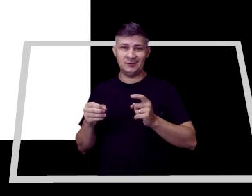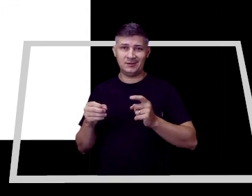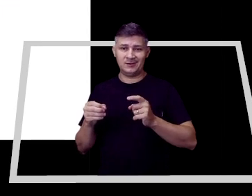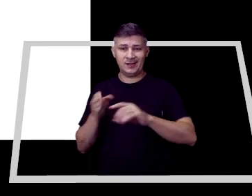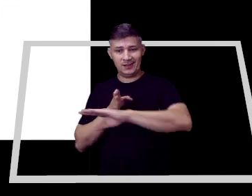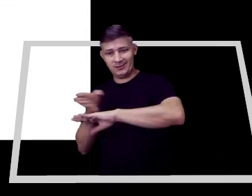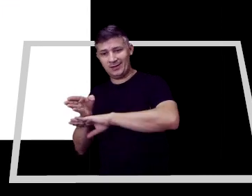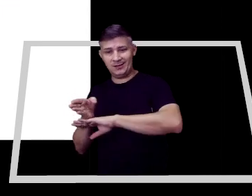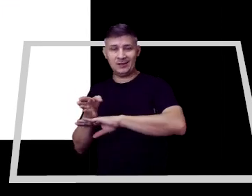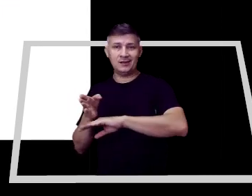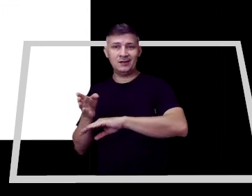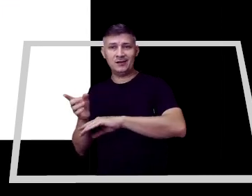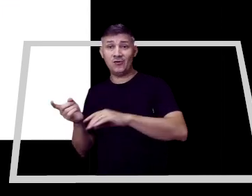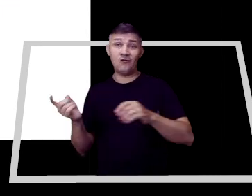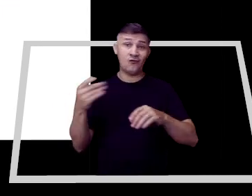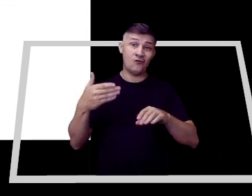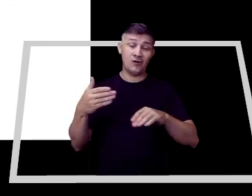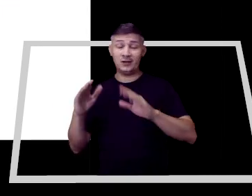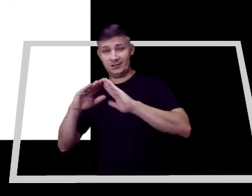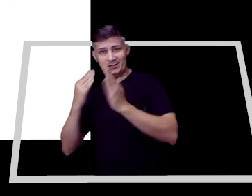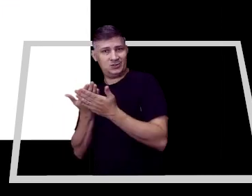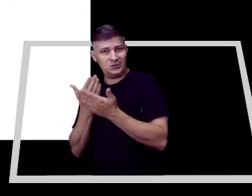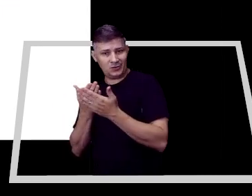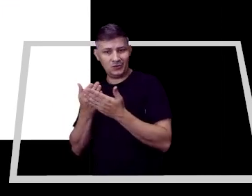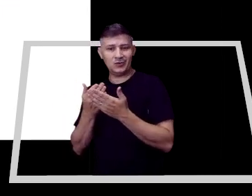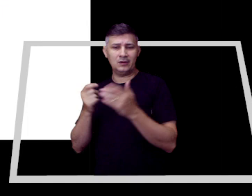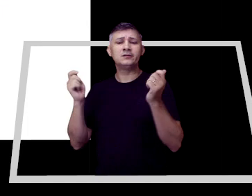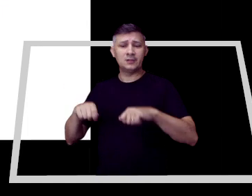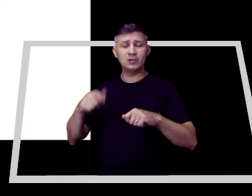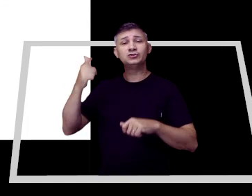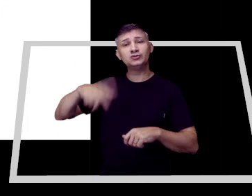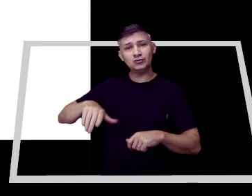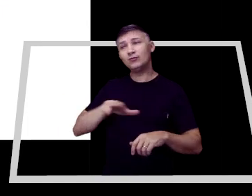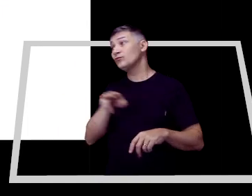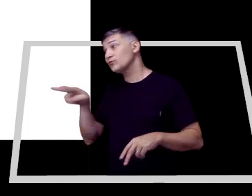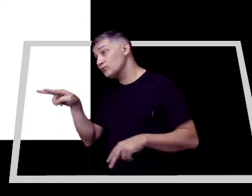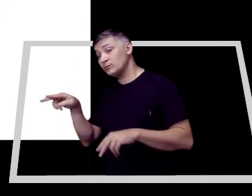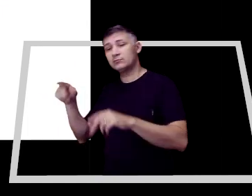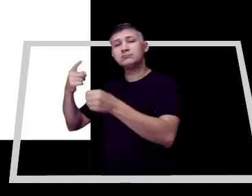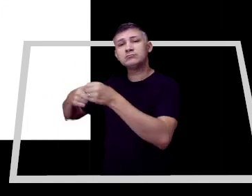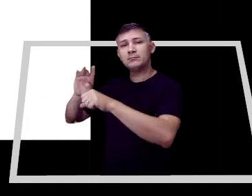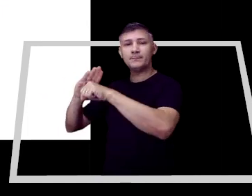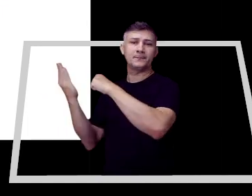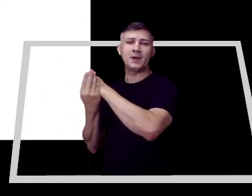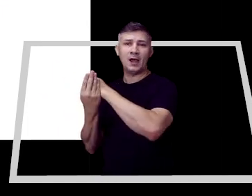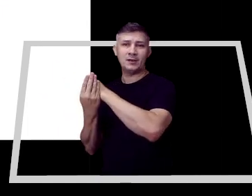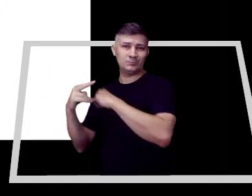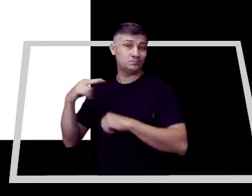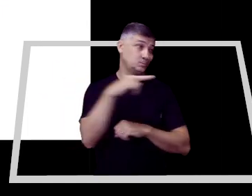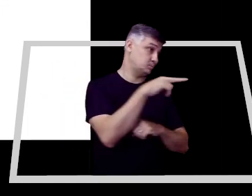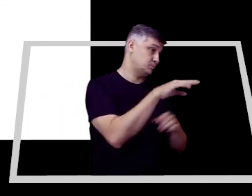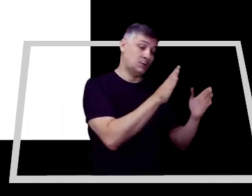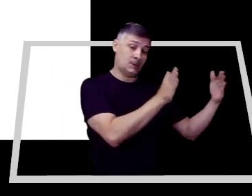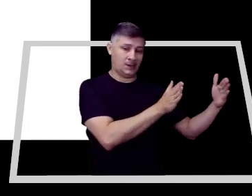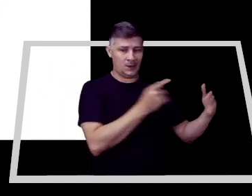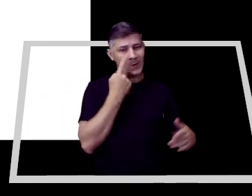lance, no sentido de acessarem o bloco didático, olharem novamente a cidade onde vivem, o bairro de onde